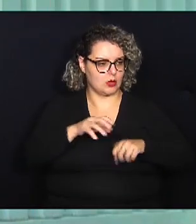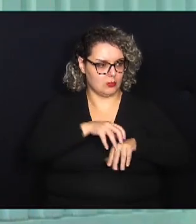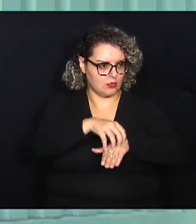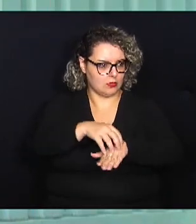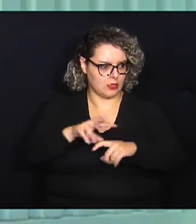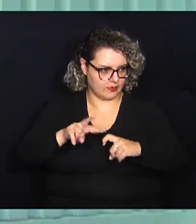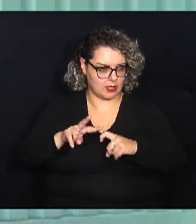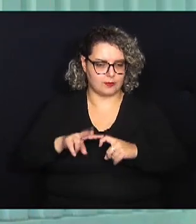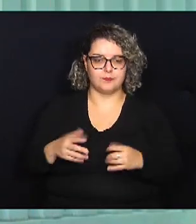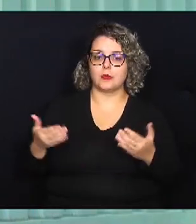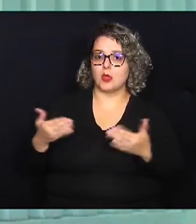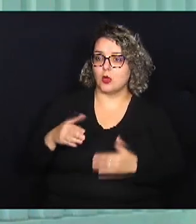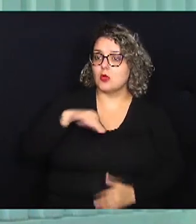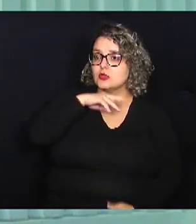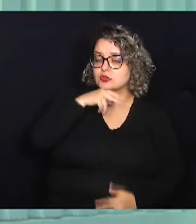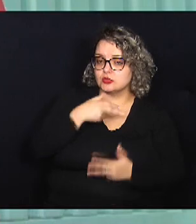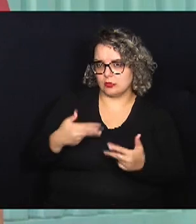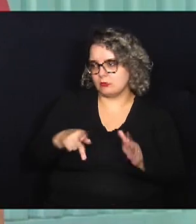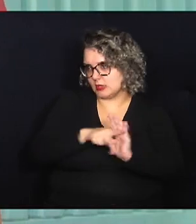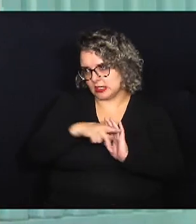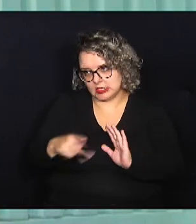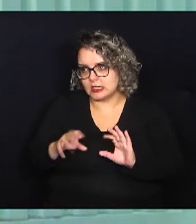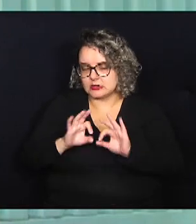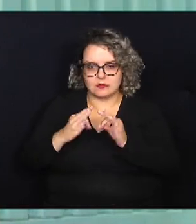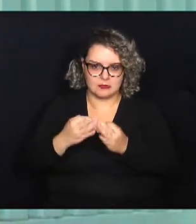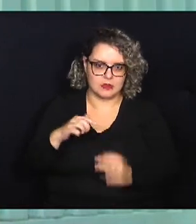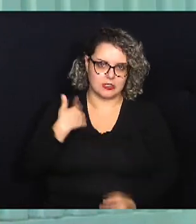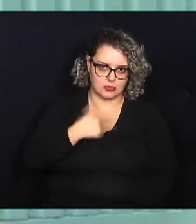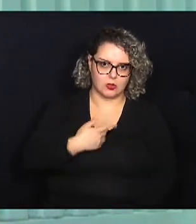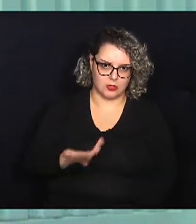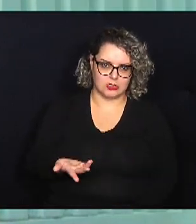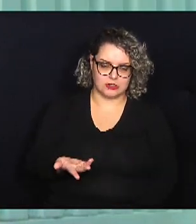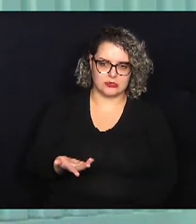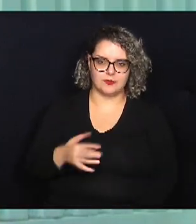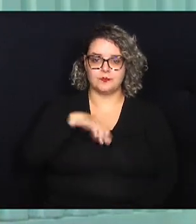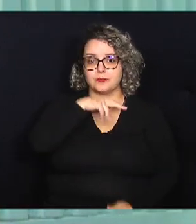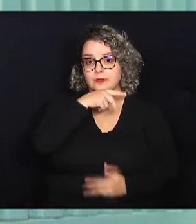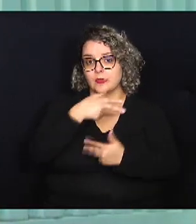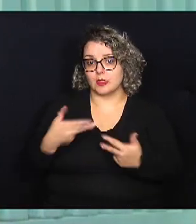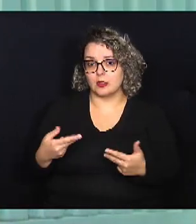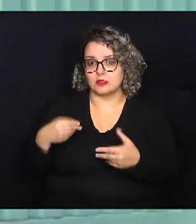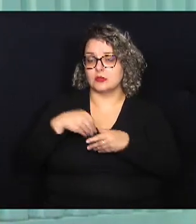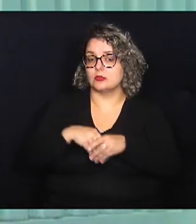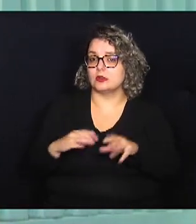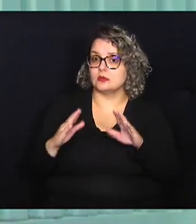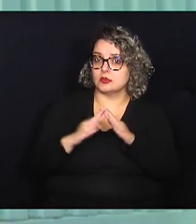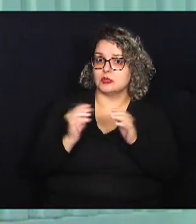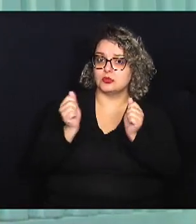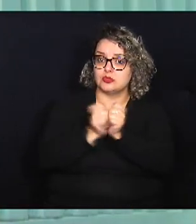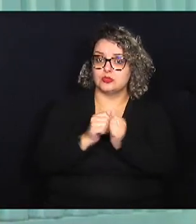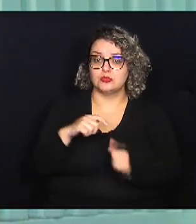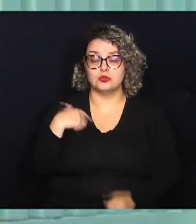os animais, eles fazem parte da família da gente, né? Então, os animaizinhos estão dentro de casa conosco,